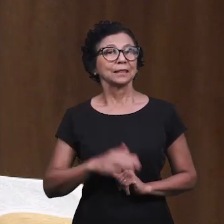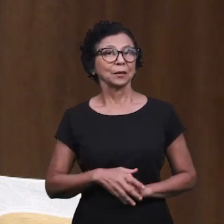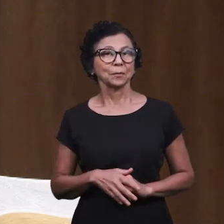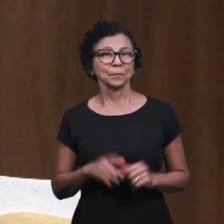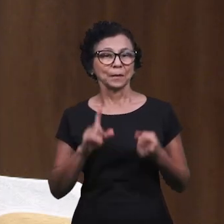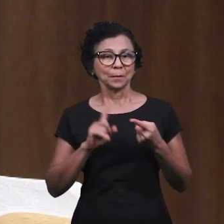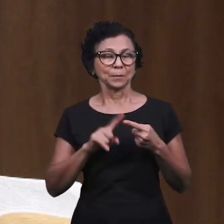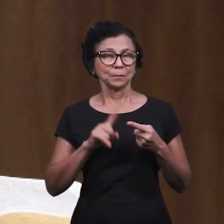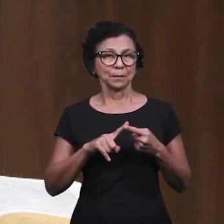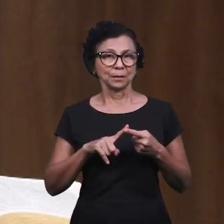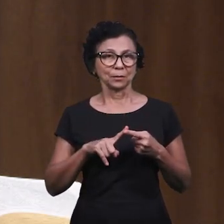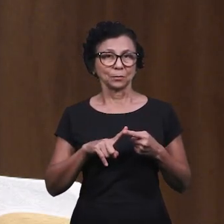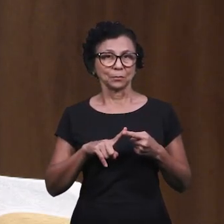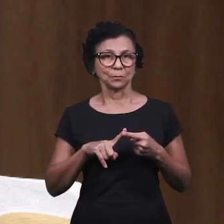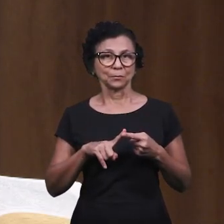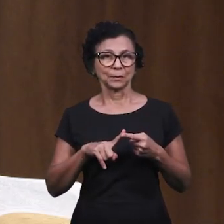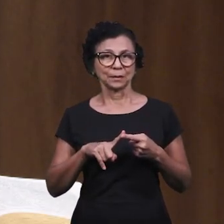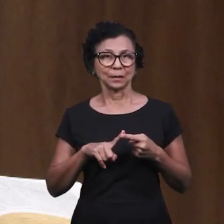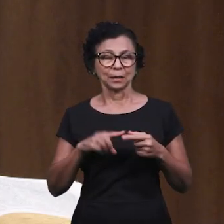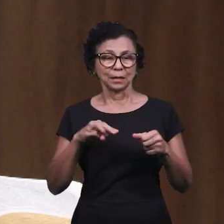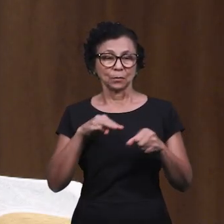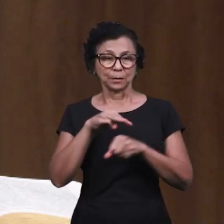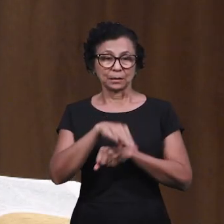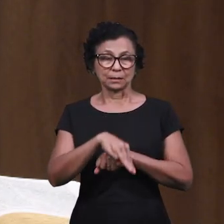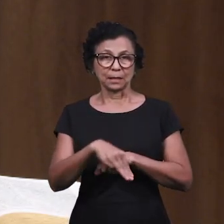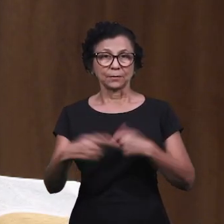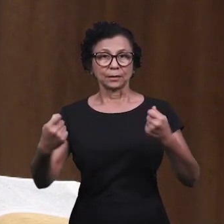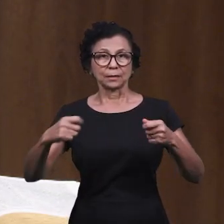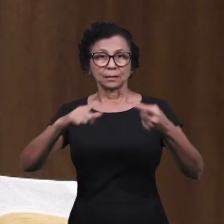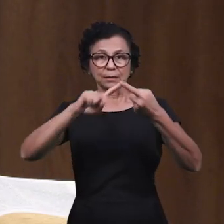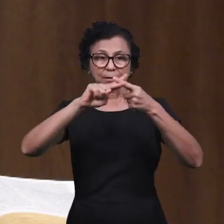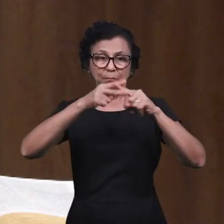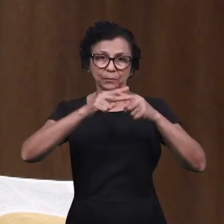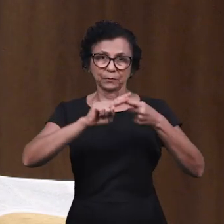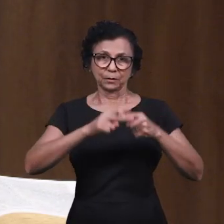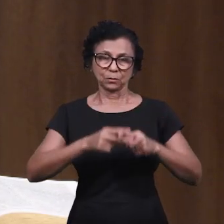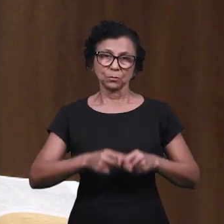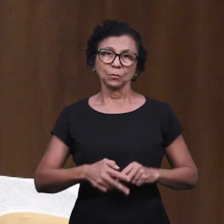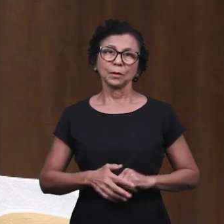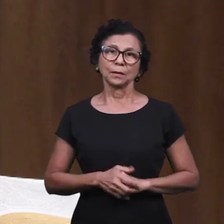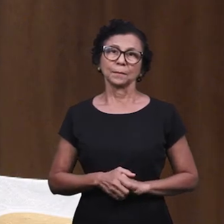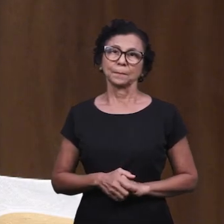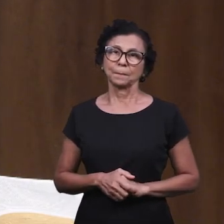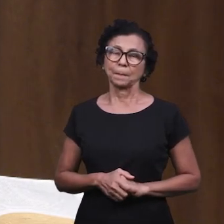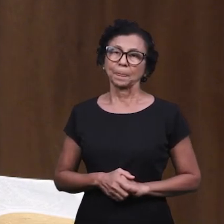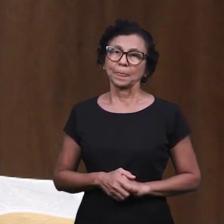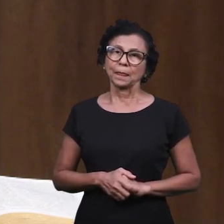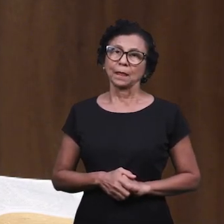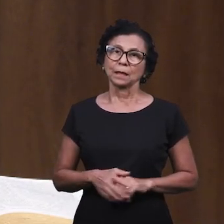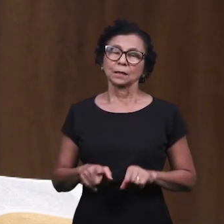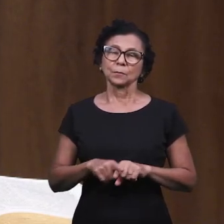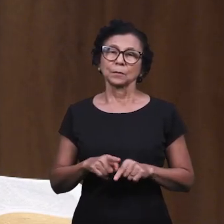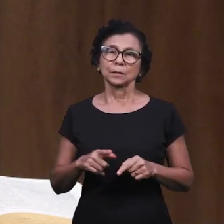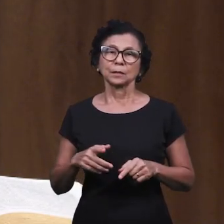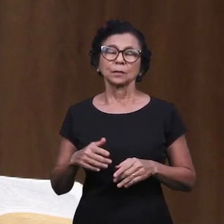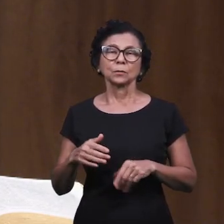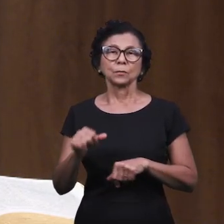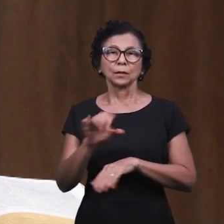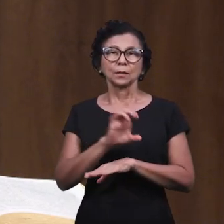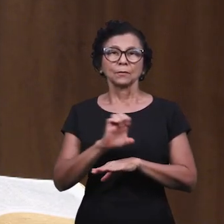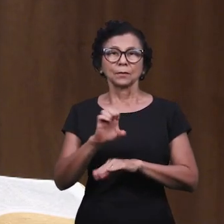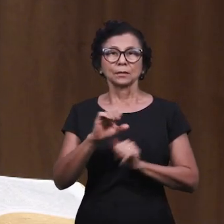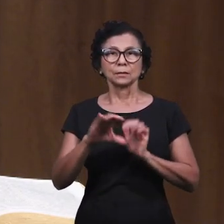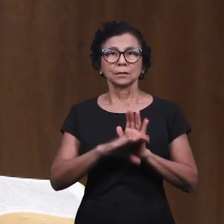do aperfeiçoamento desse ministério. Agora, o texto em Efésios 4,16 já fala da necessidade